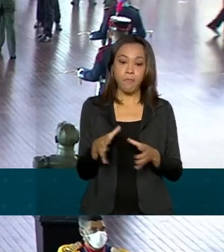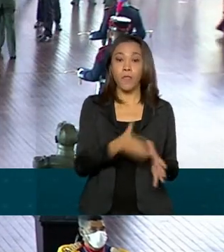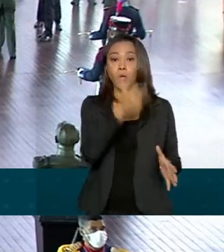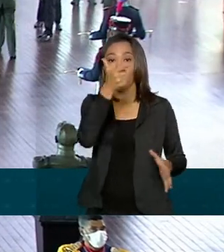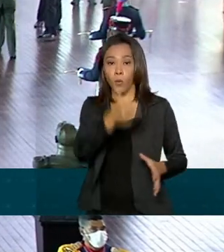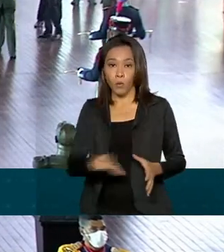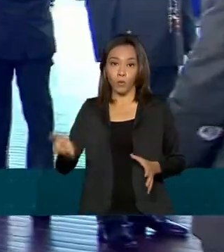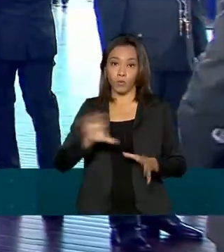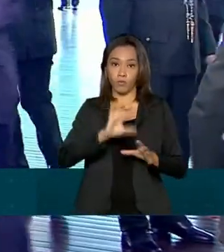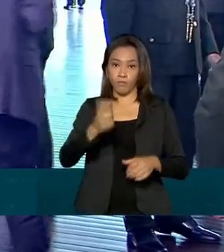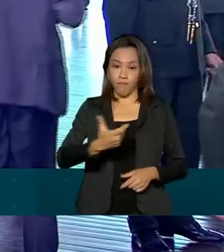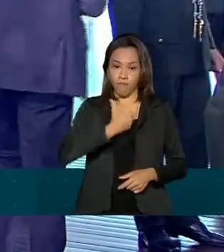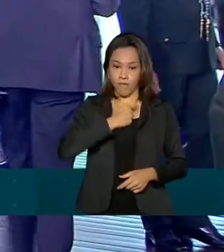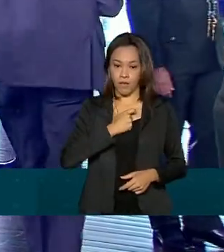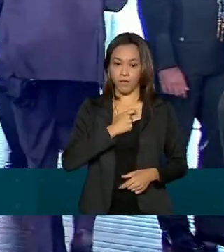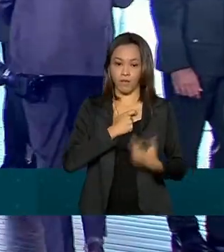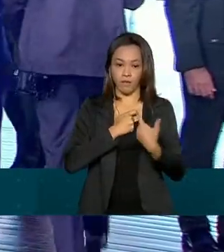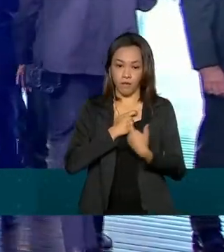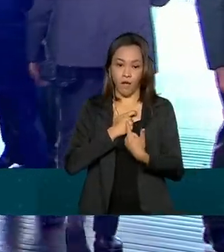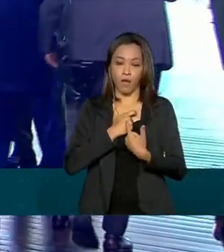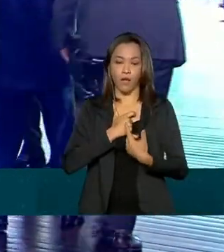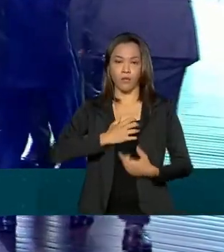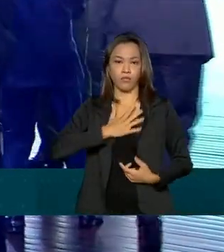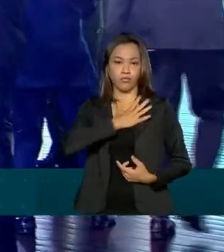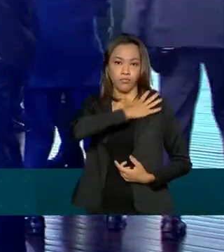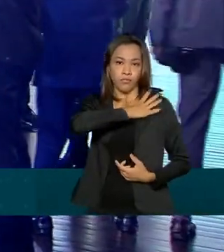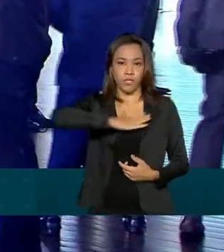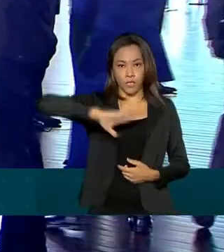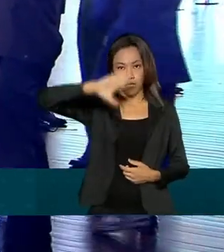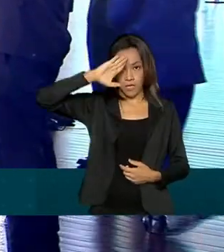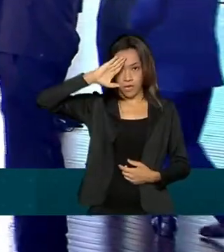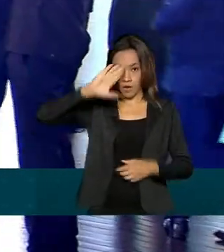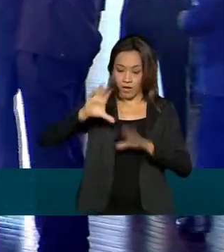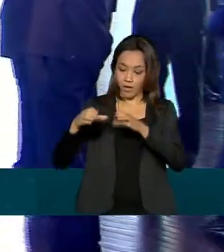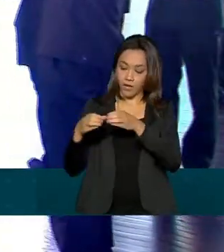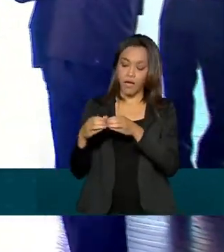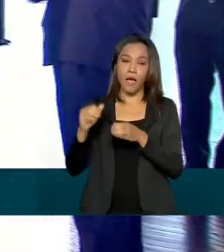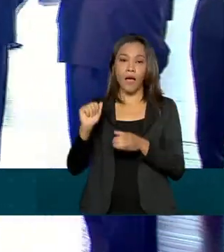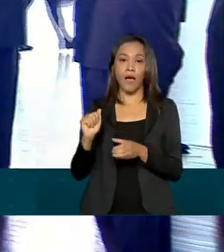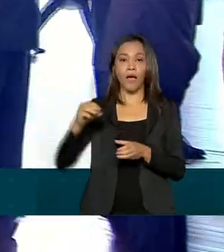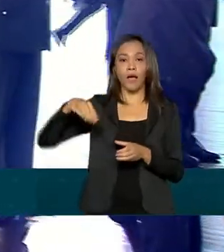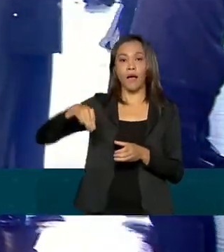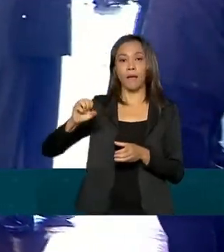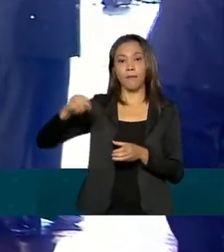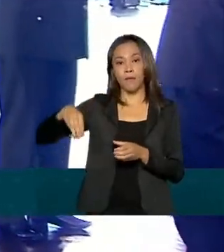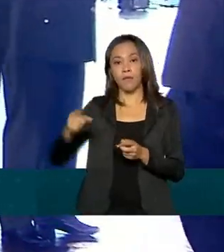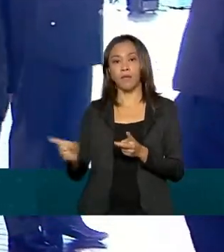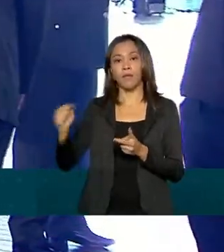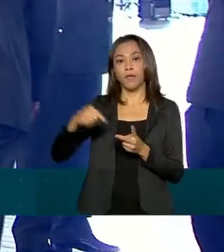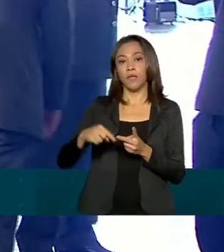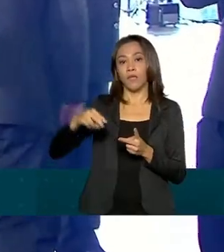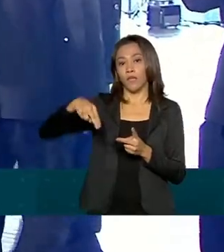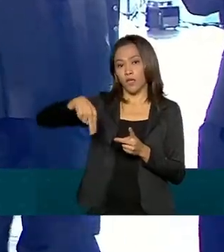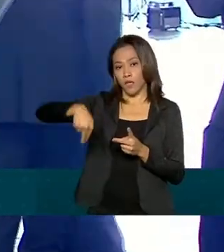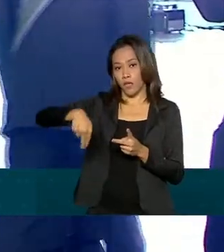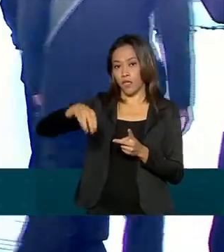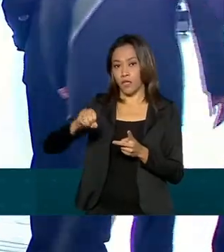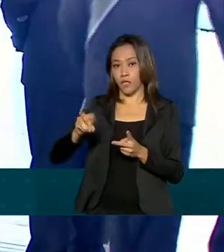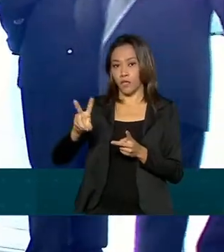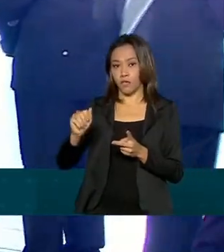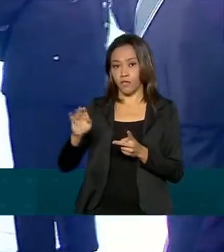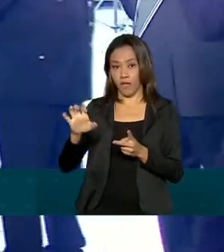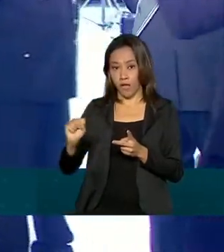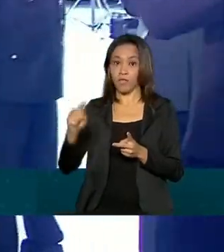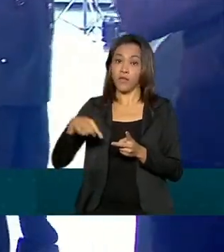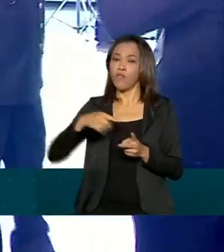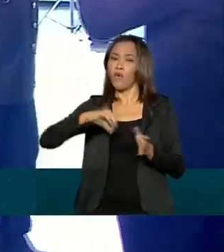exército brasileiro imposta nos generais-de-exército a mim e Novaes foi instituída pela portaria do comandante